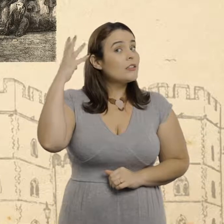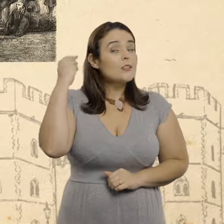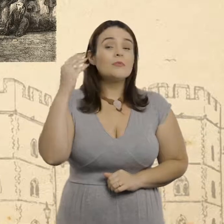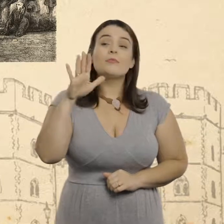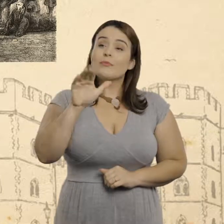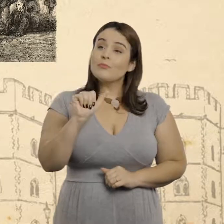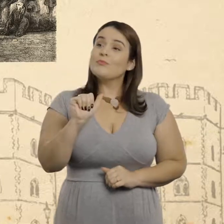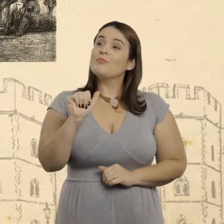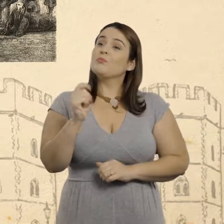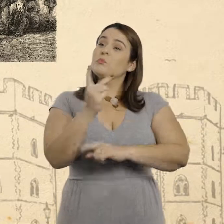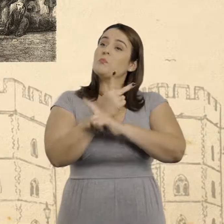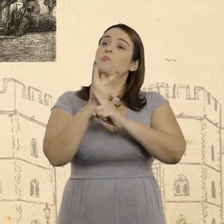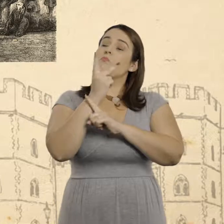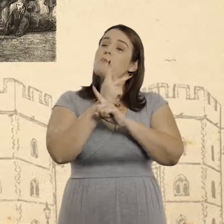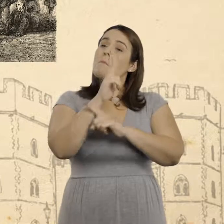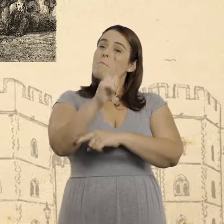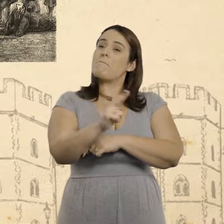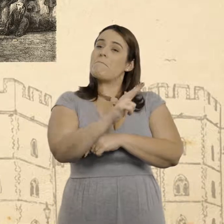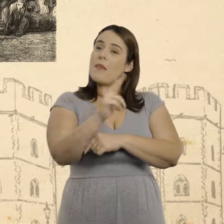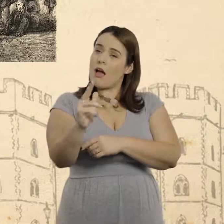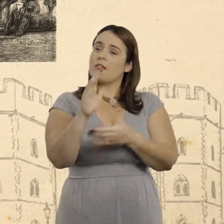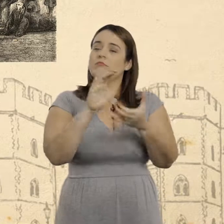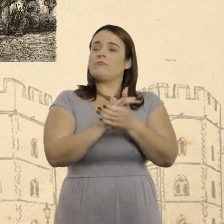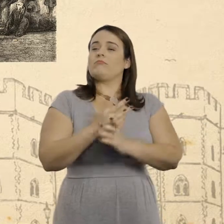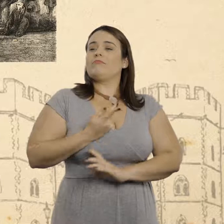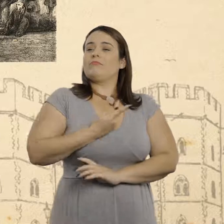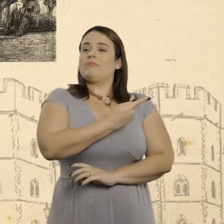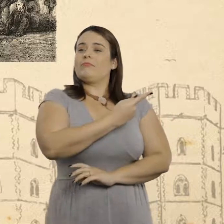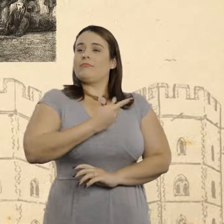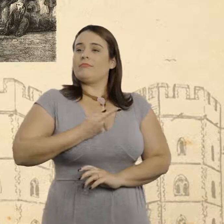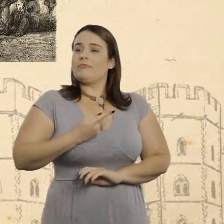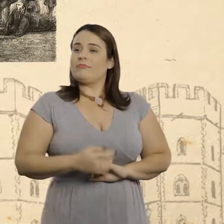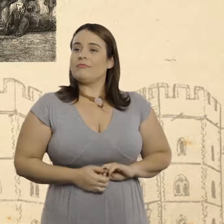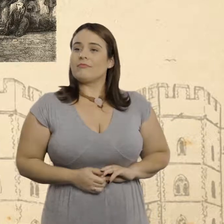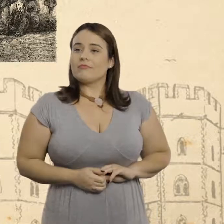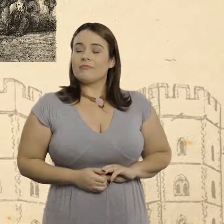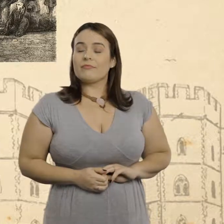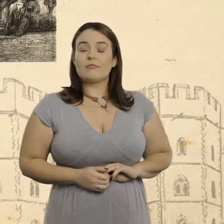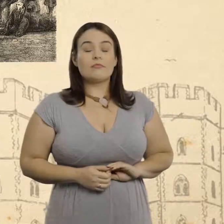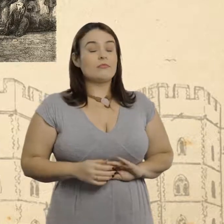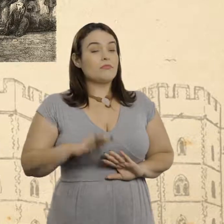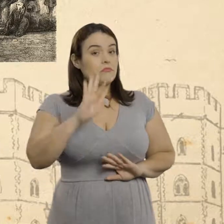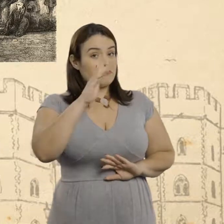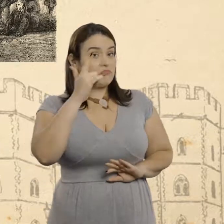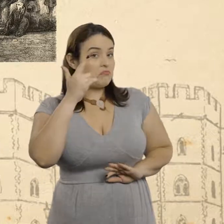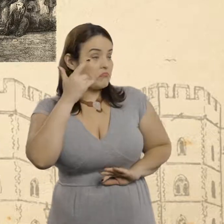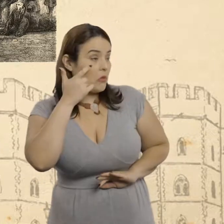Fogg chamou Passepartout e pediu que ele fosse procurar o padre para fazer o casamento.